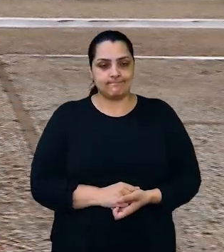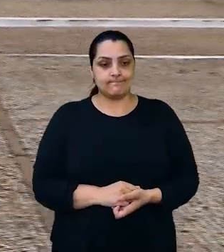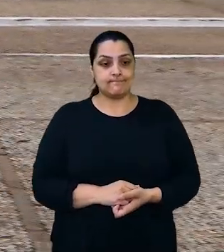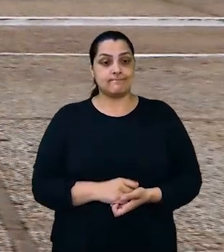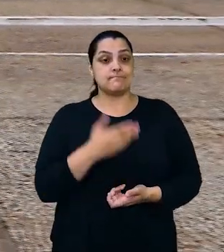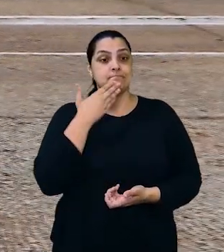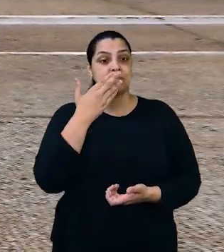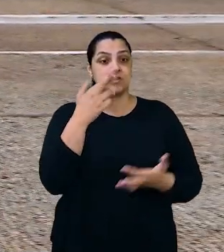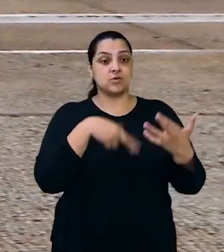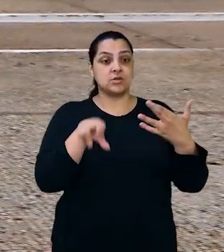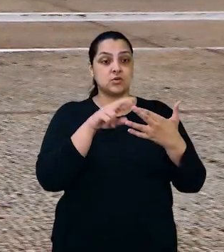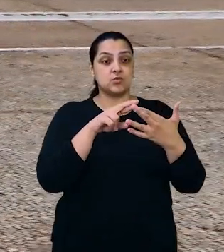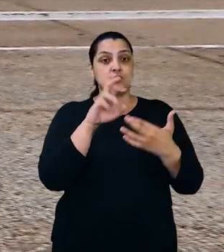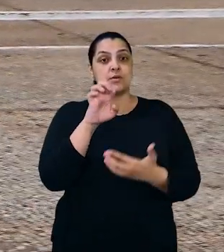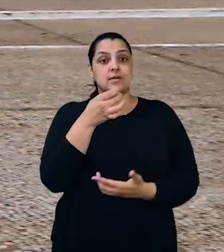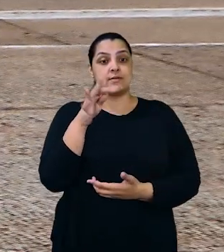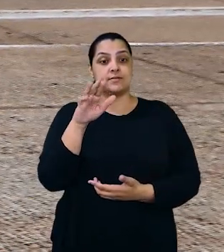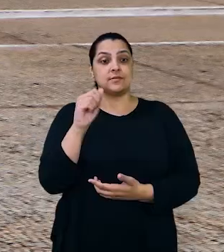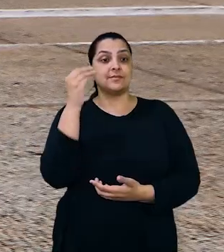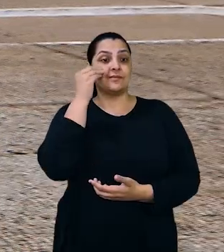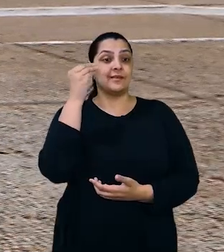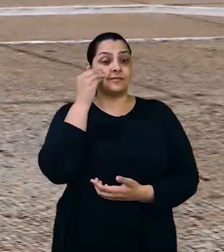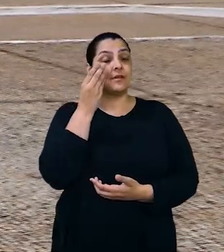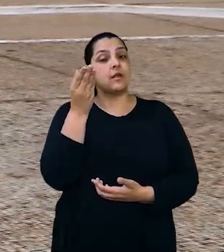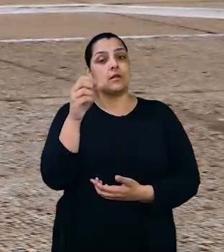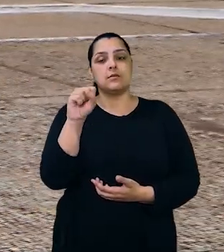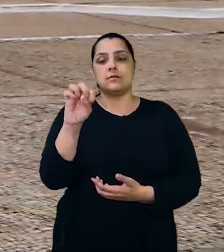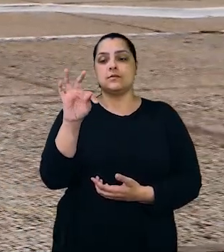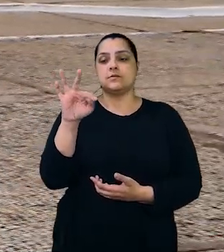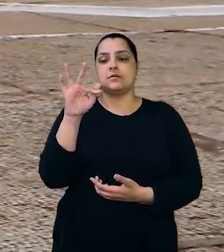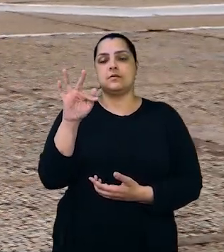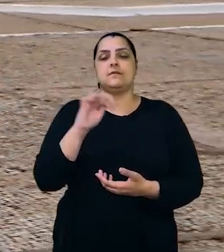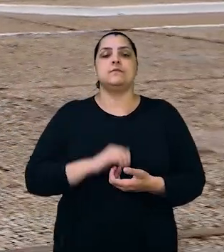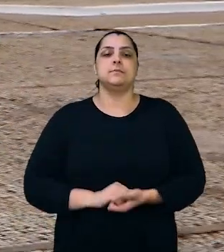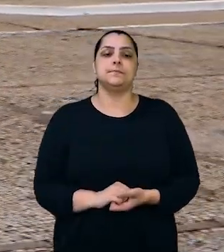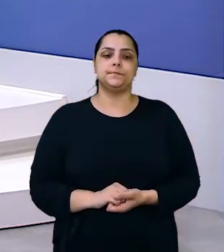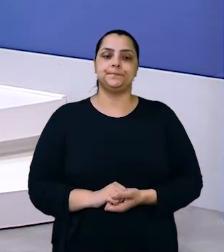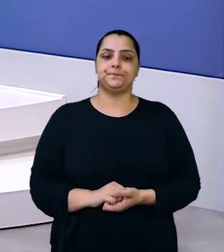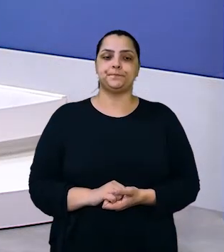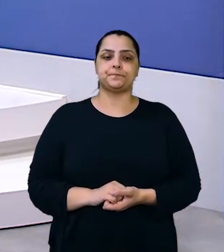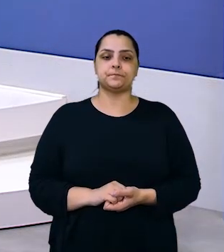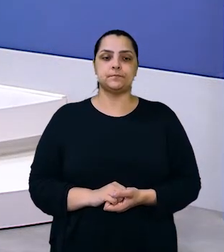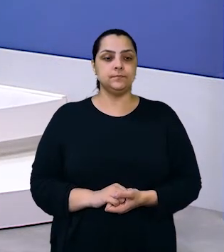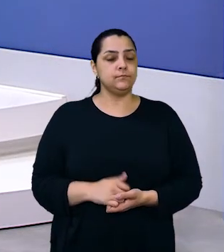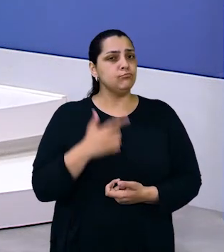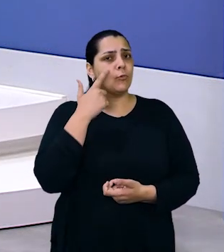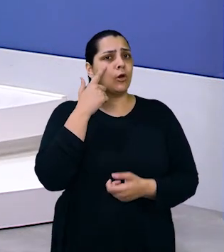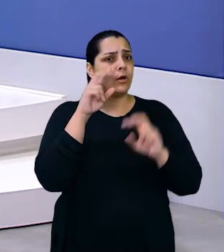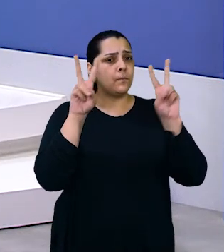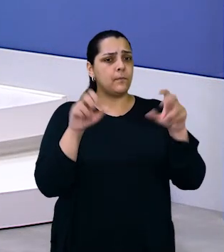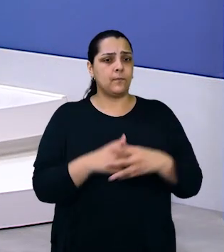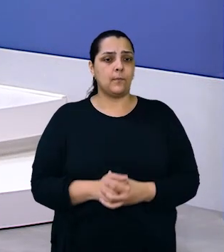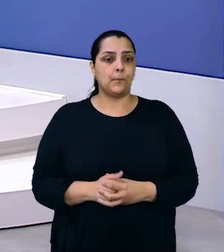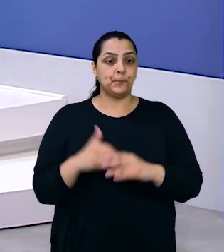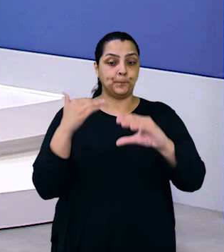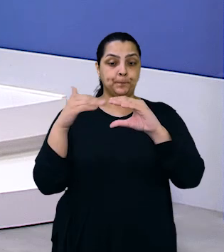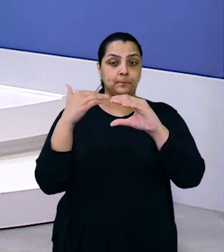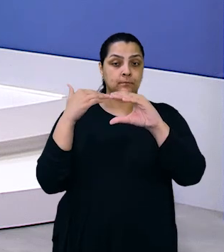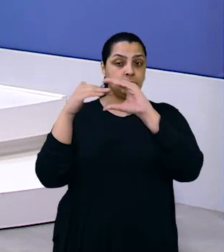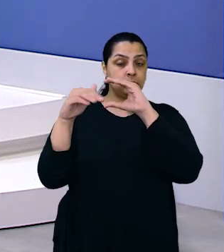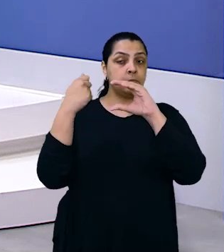empregadora entrou com recurso extraordinário para tentar levar o caso ao Supremo Tribunal Federal. E olha só esse caso: e-mails deverão